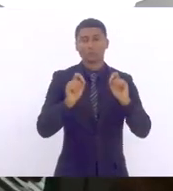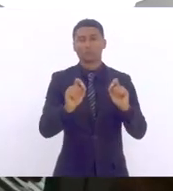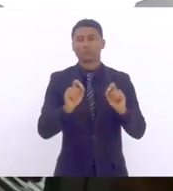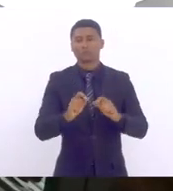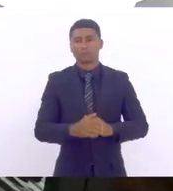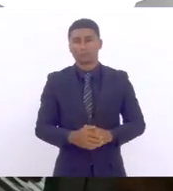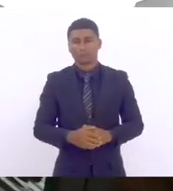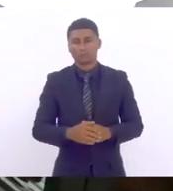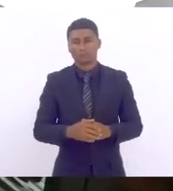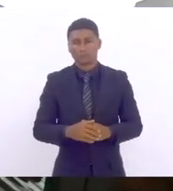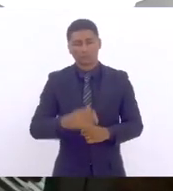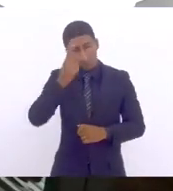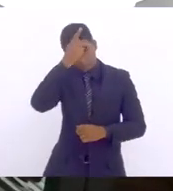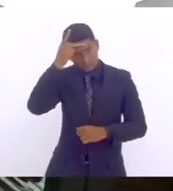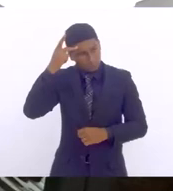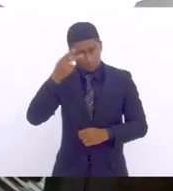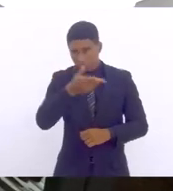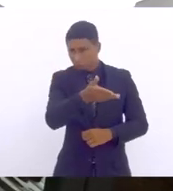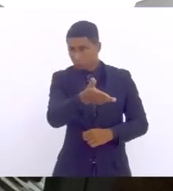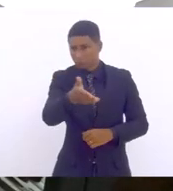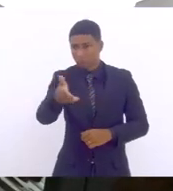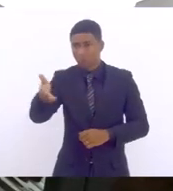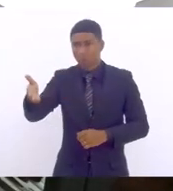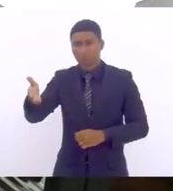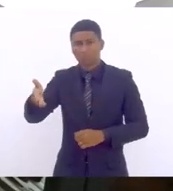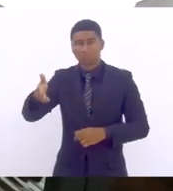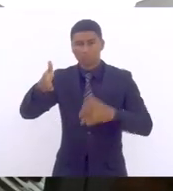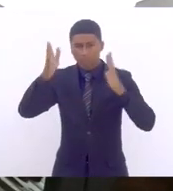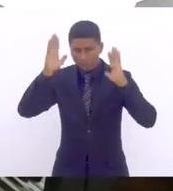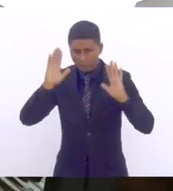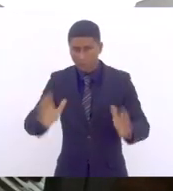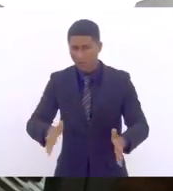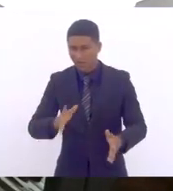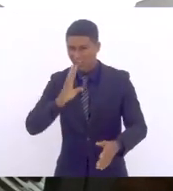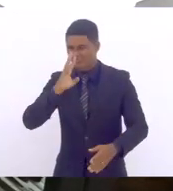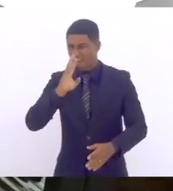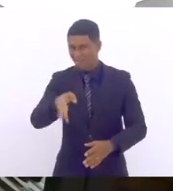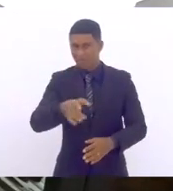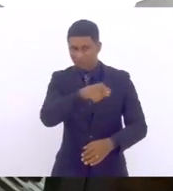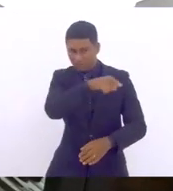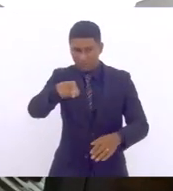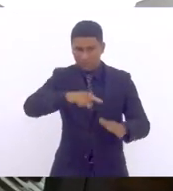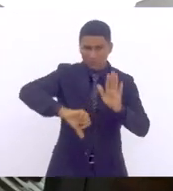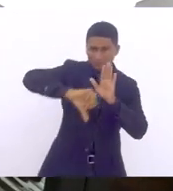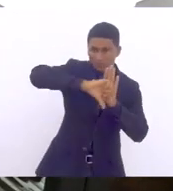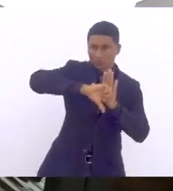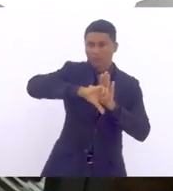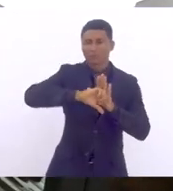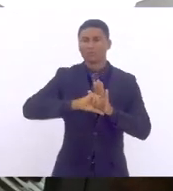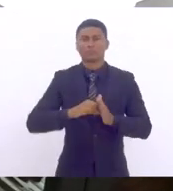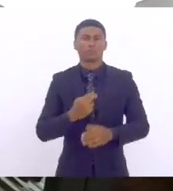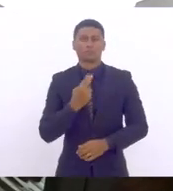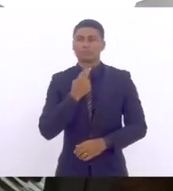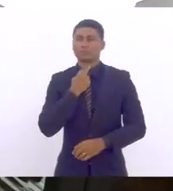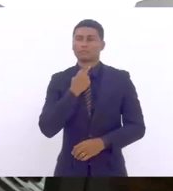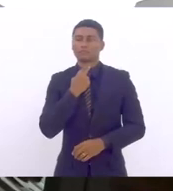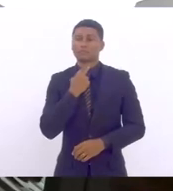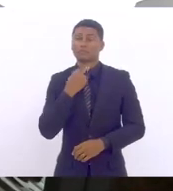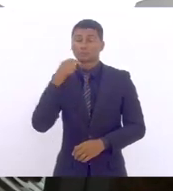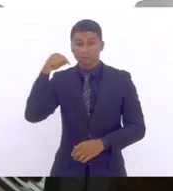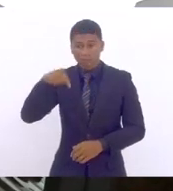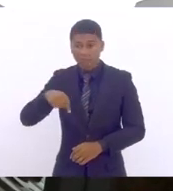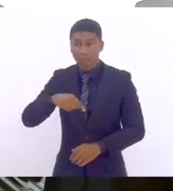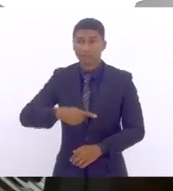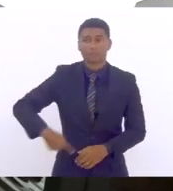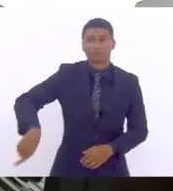pode ser encarado como pré-criminoso. Eu acho que é isso a tentativa aqui. Eu acho que a tentativa